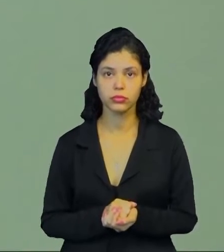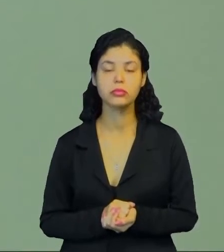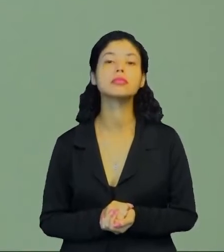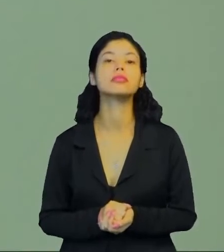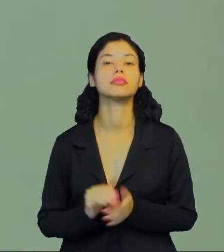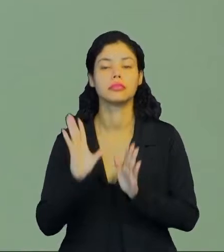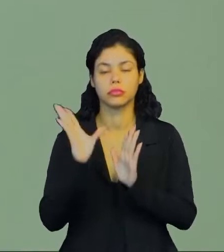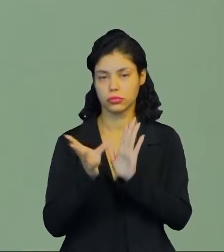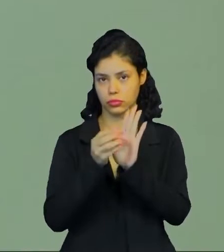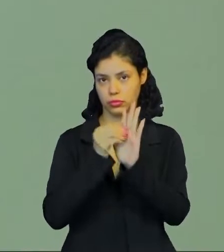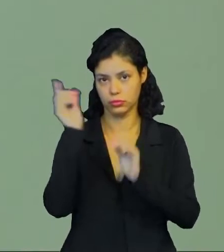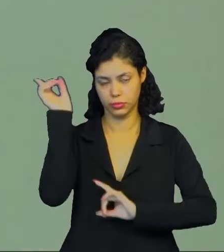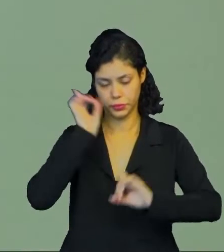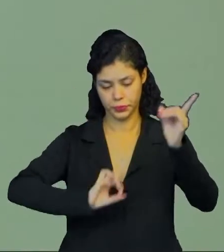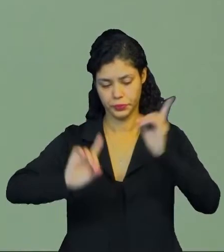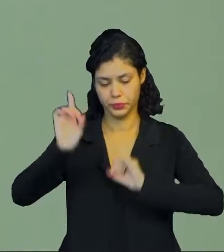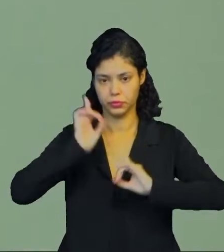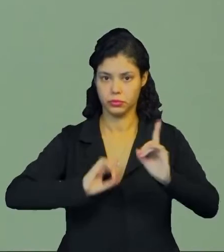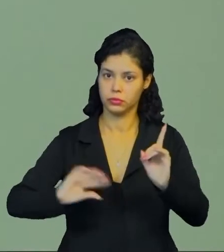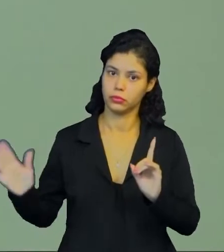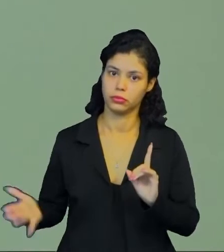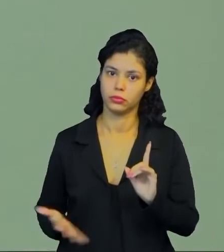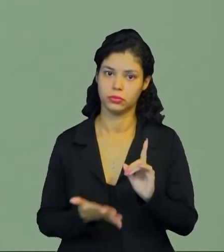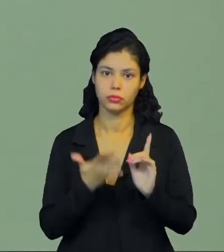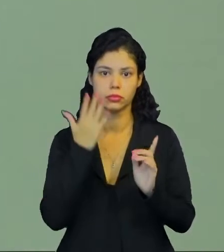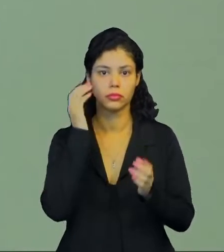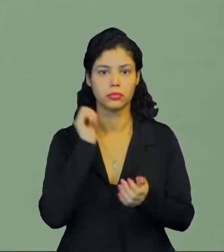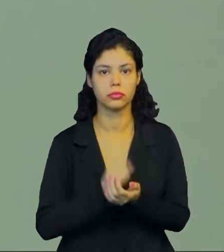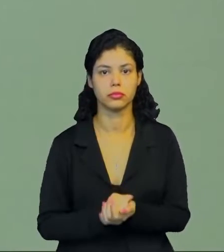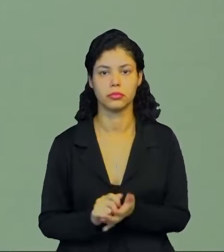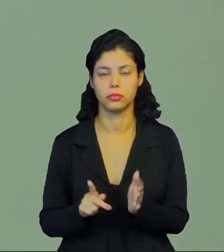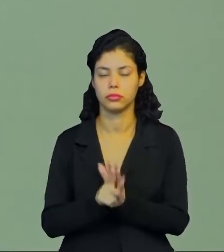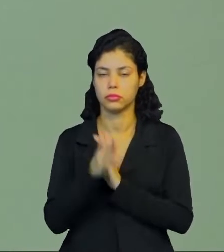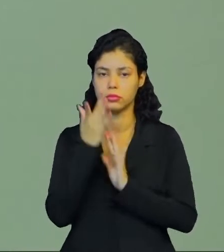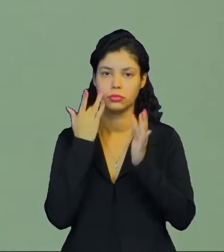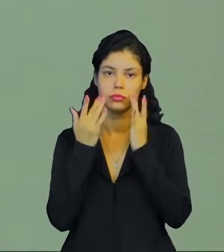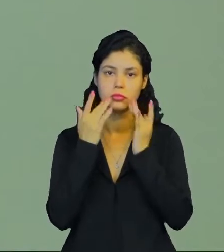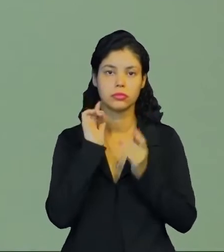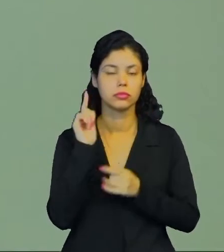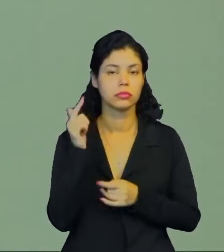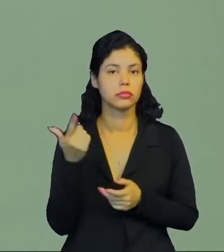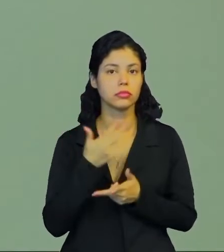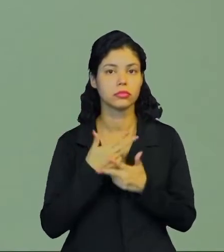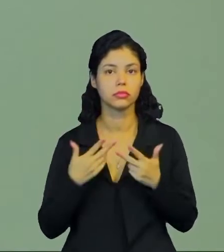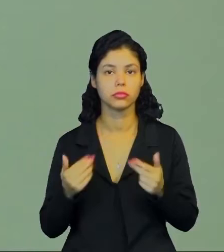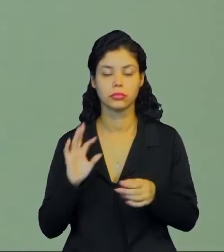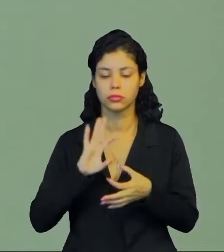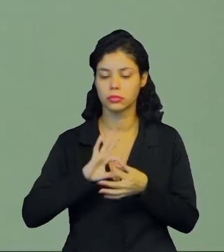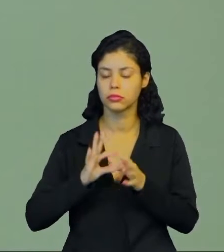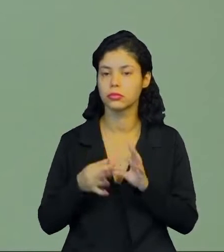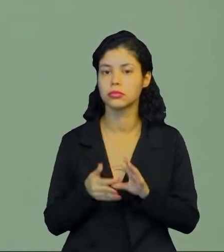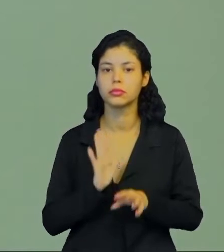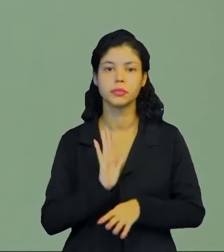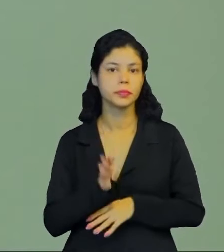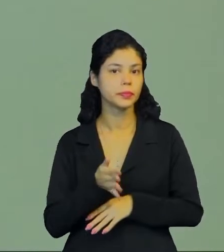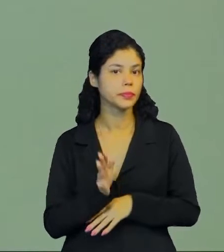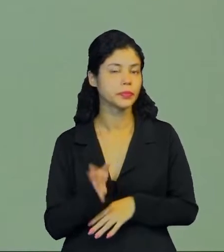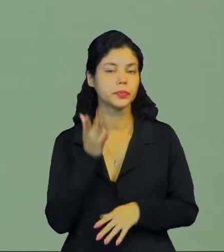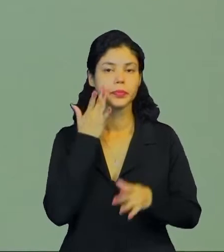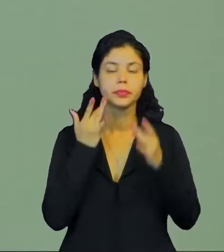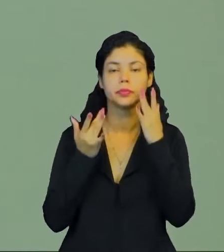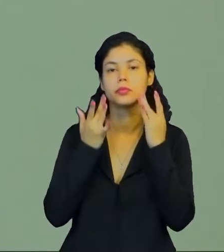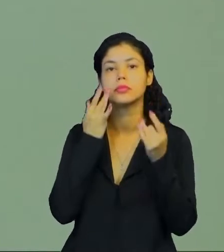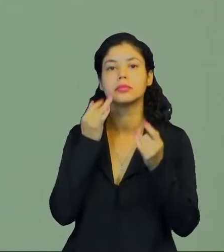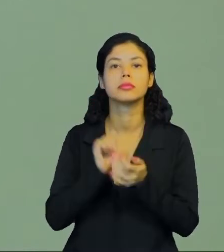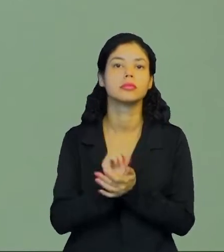pela colocação dos deuses, né, nesse teatro, e outras por outros contextos. Já no